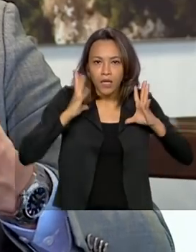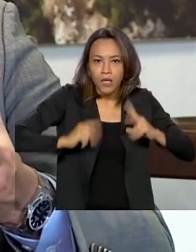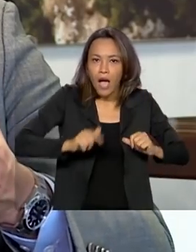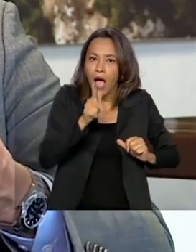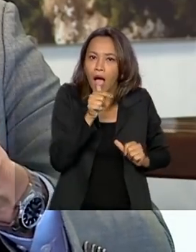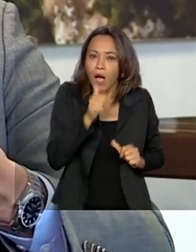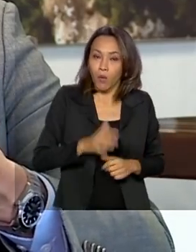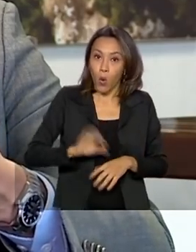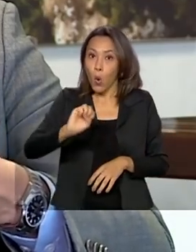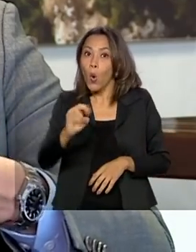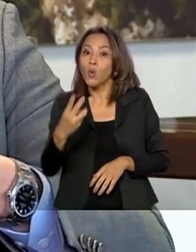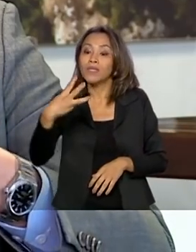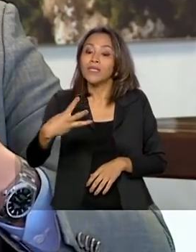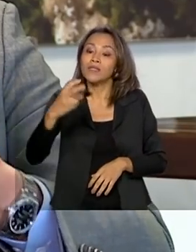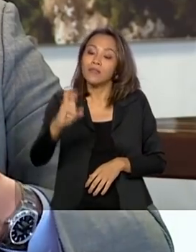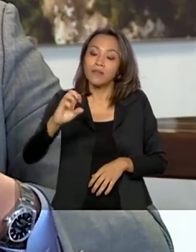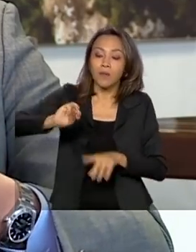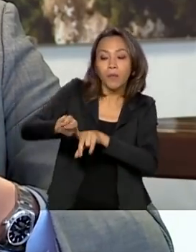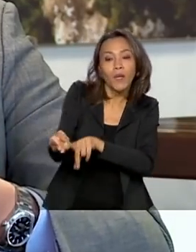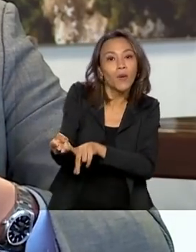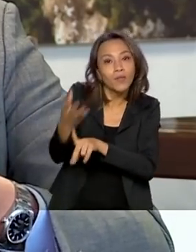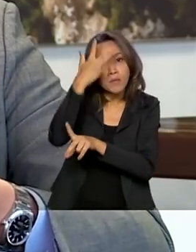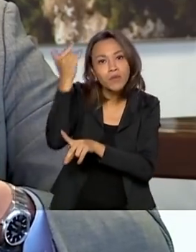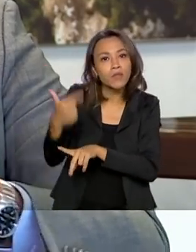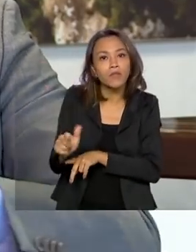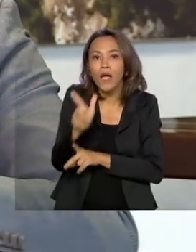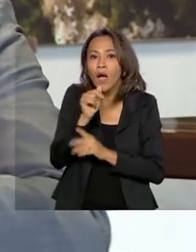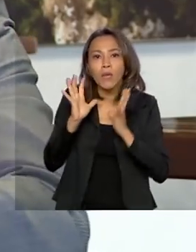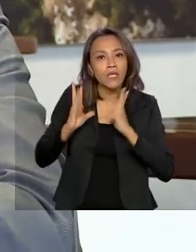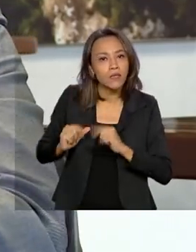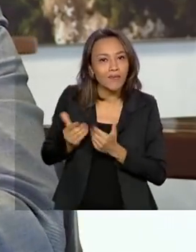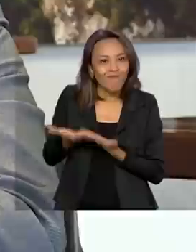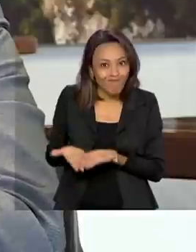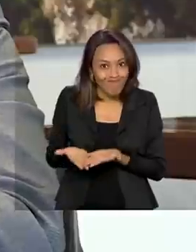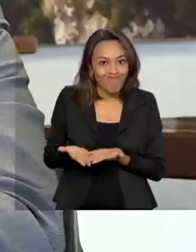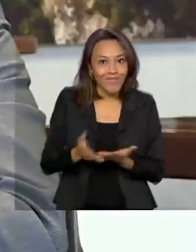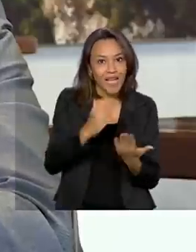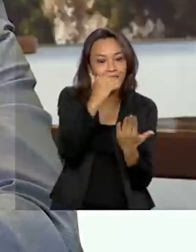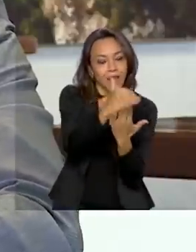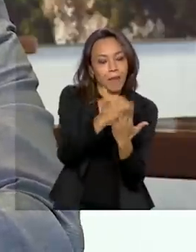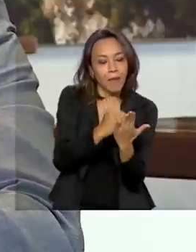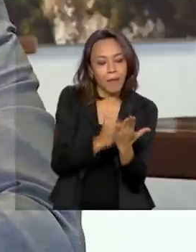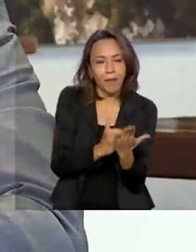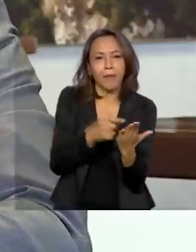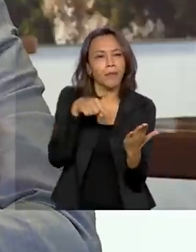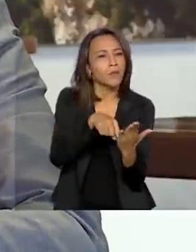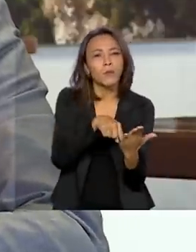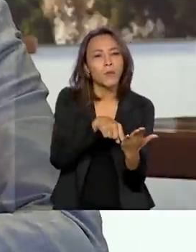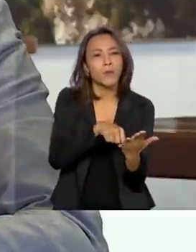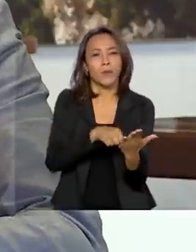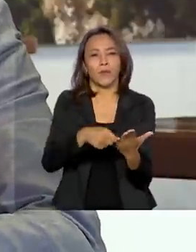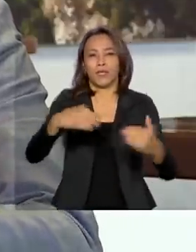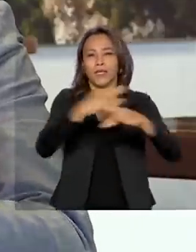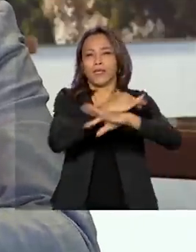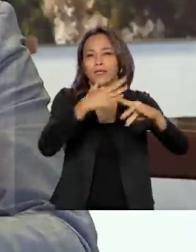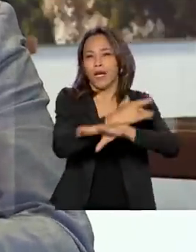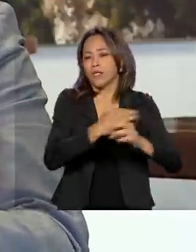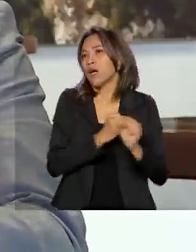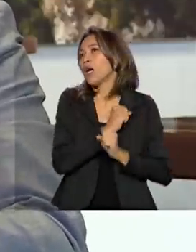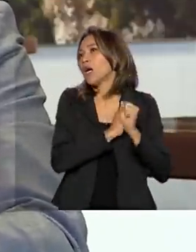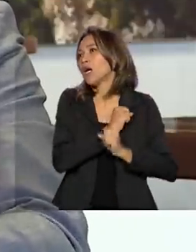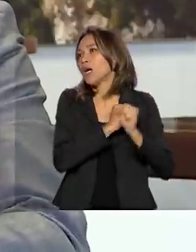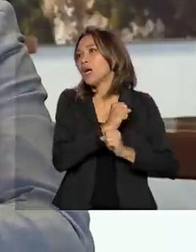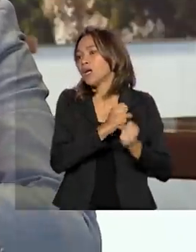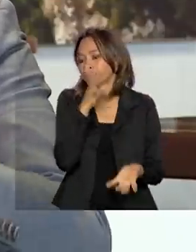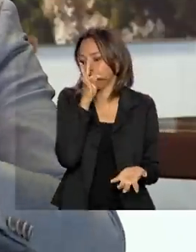35 milhões de brasileiros sem sequer água potável. Então, essa agenda ambiental urbana, que vinha sendo relegada por anos ou